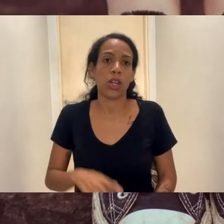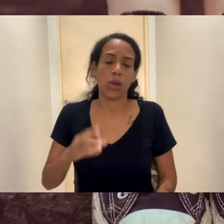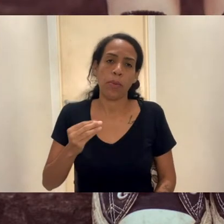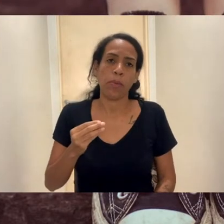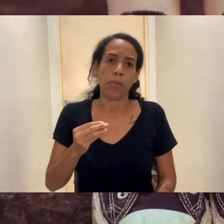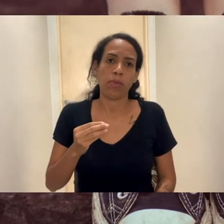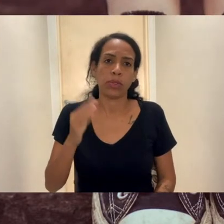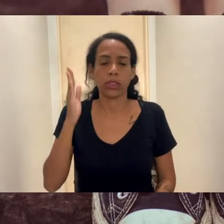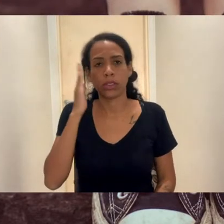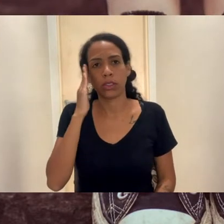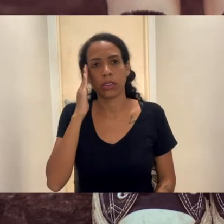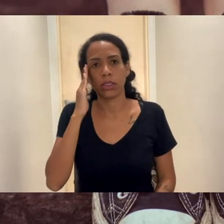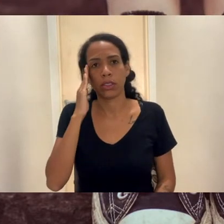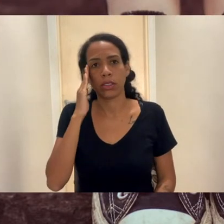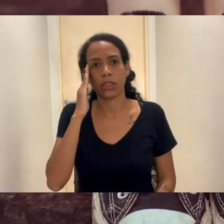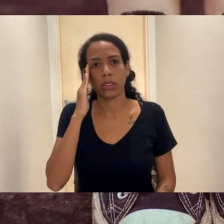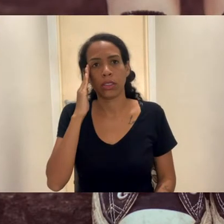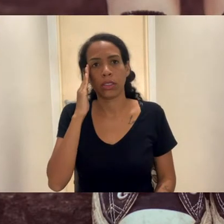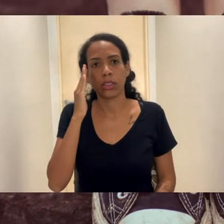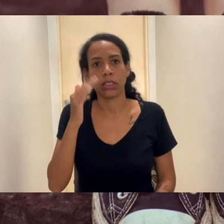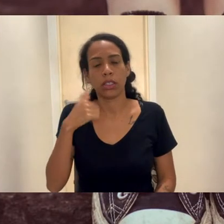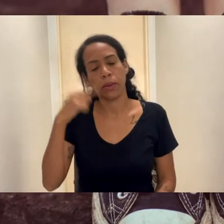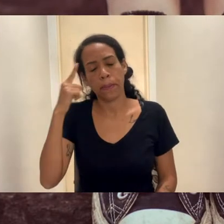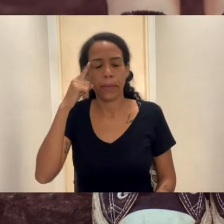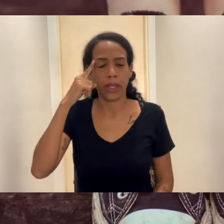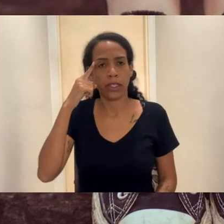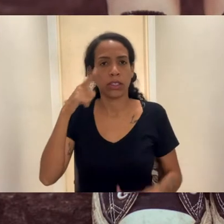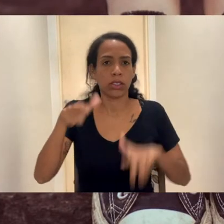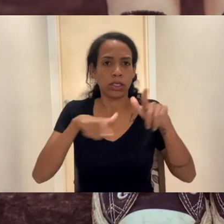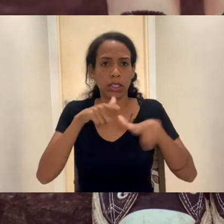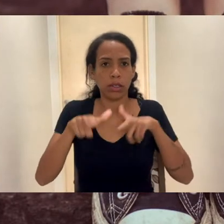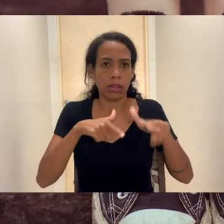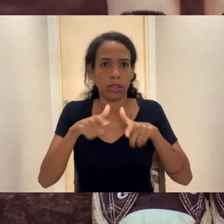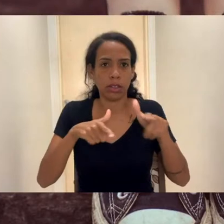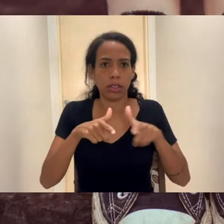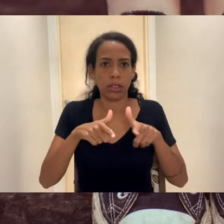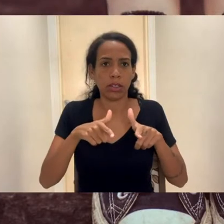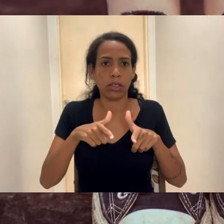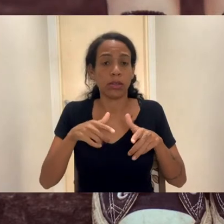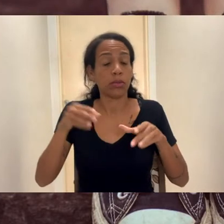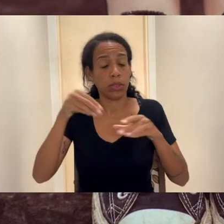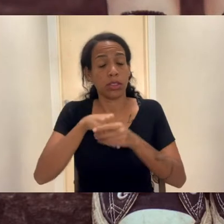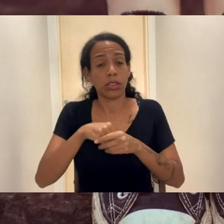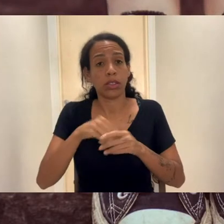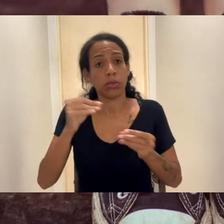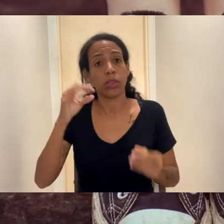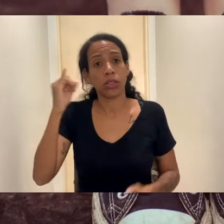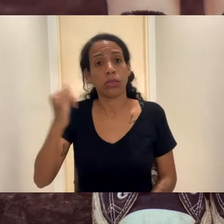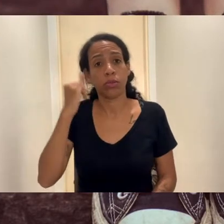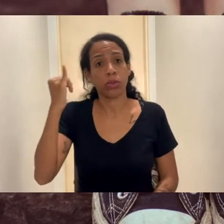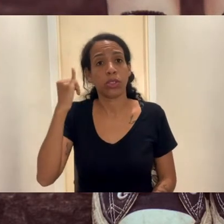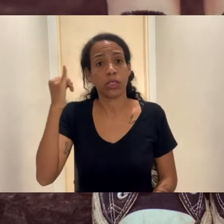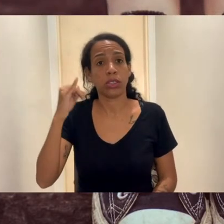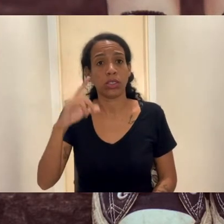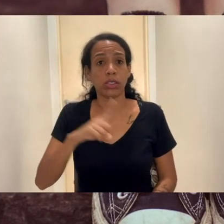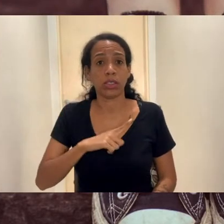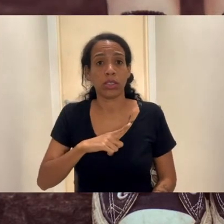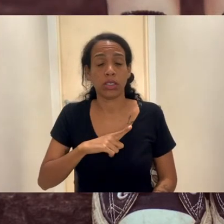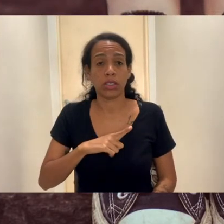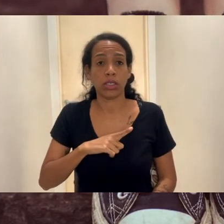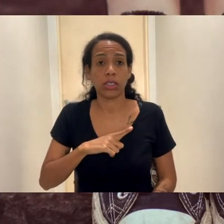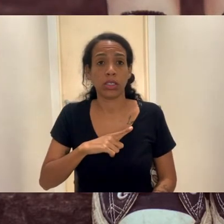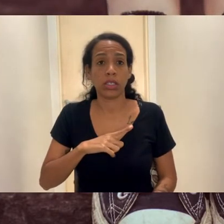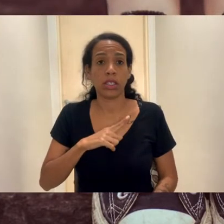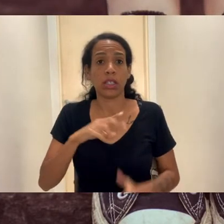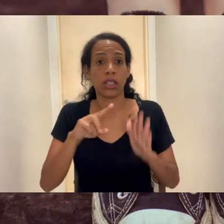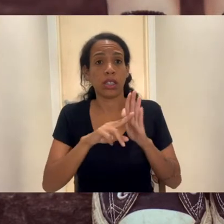pouquinho por aí que eu penso também o trabalho das instituições, e é muito importante a gente ter essa resolução